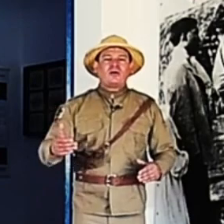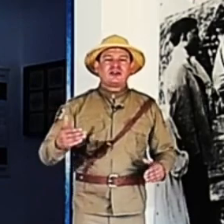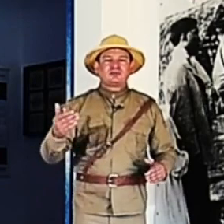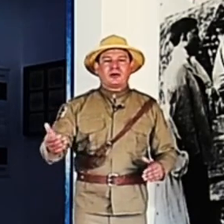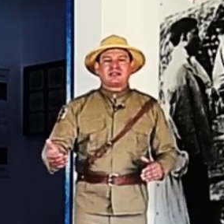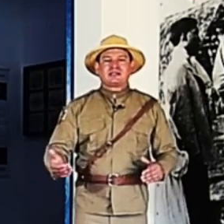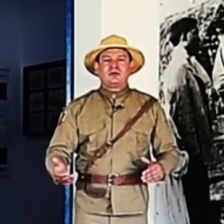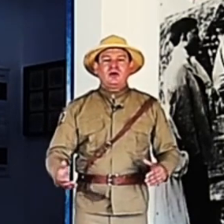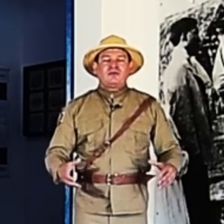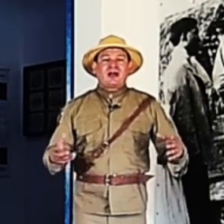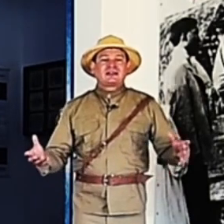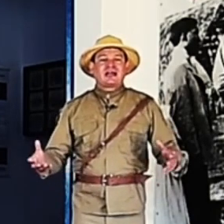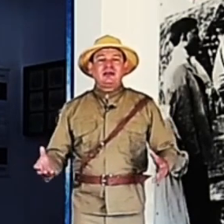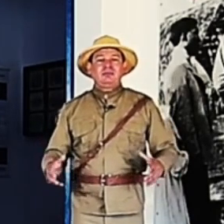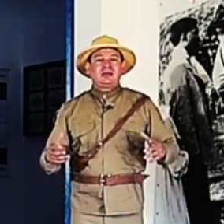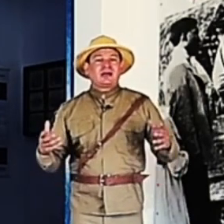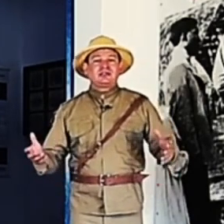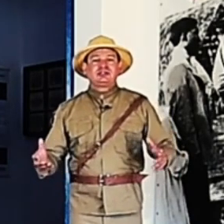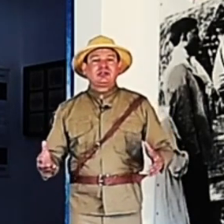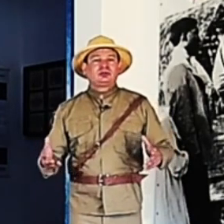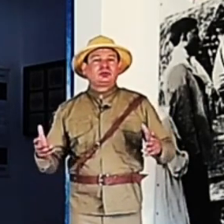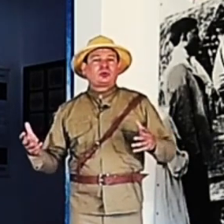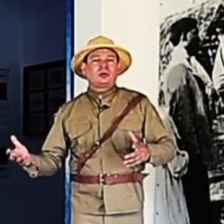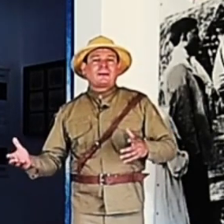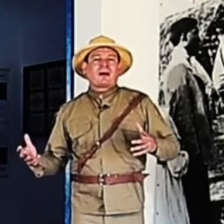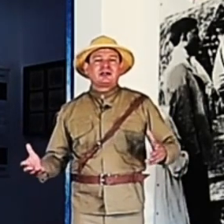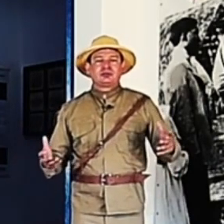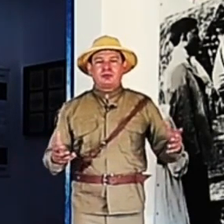Agora venham conosco, Historiando Rondônia,